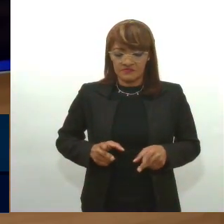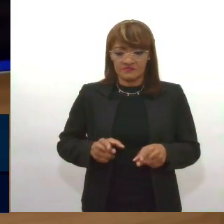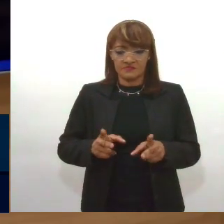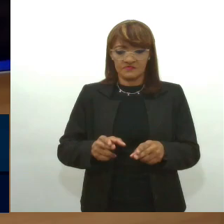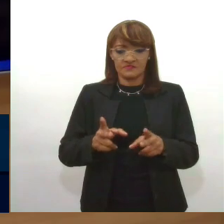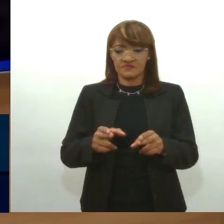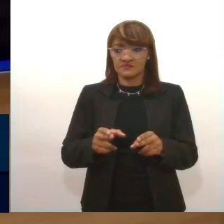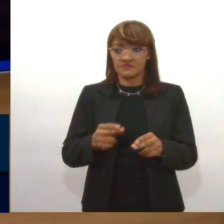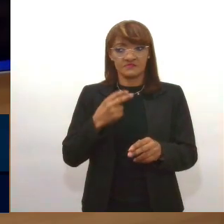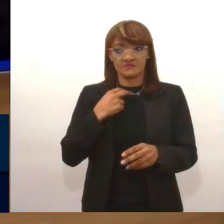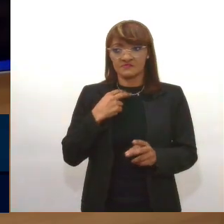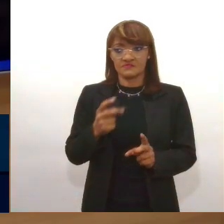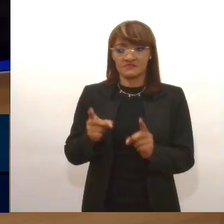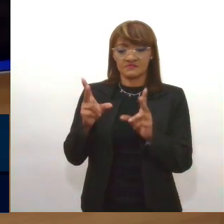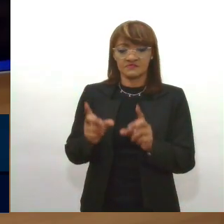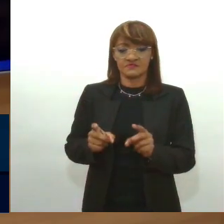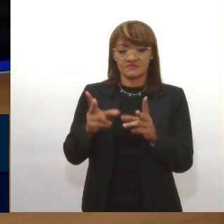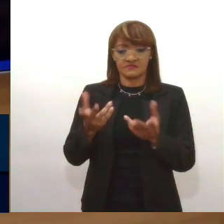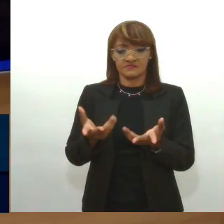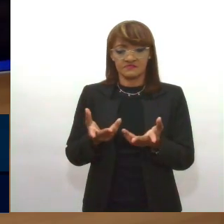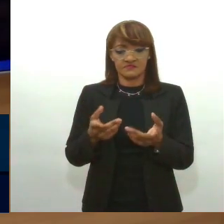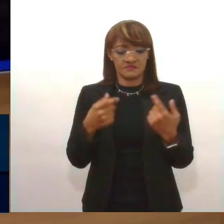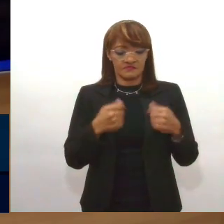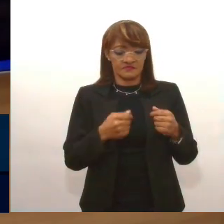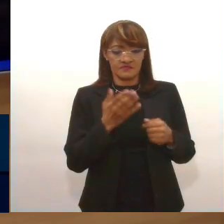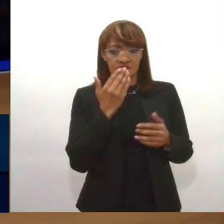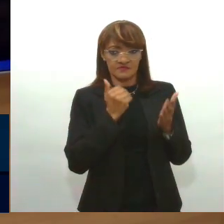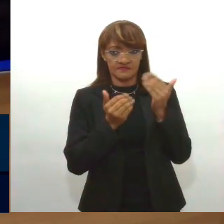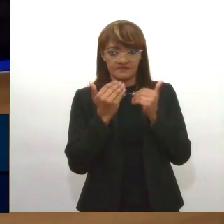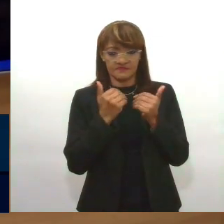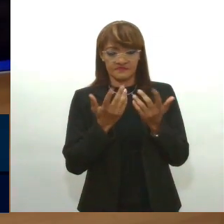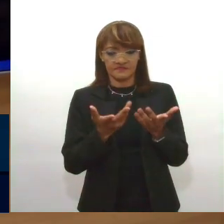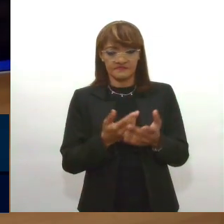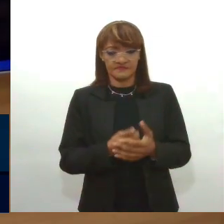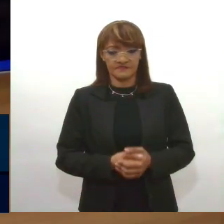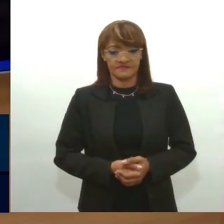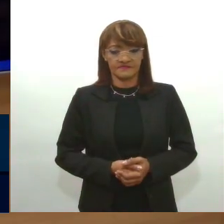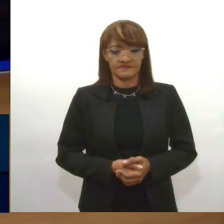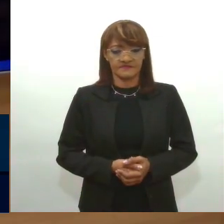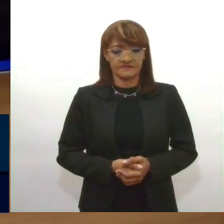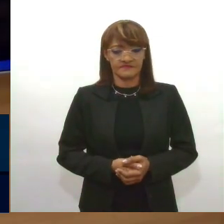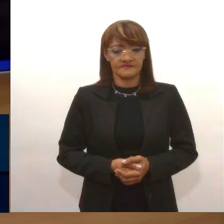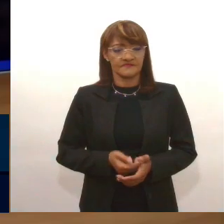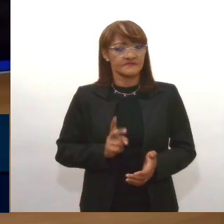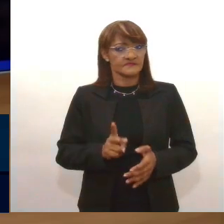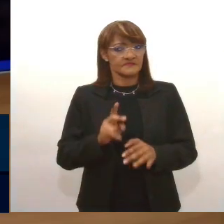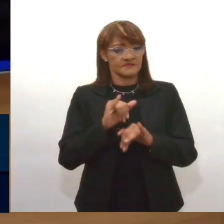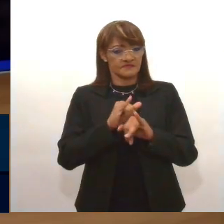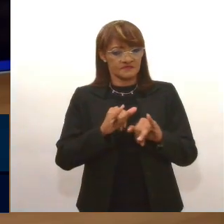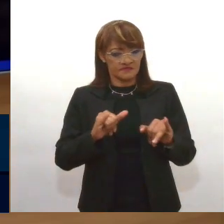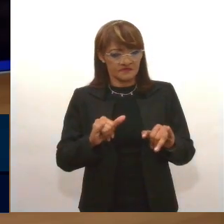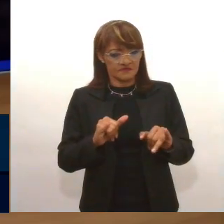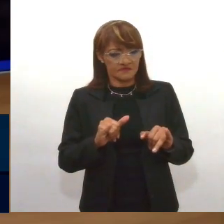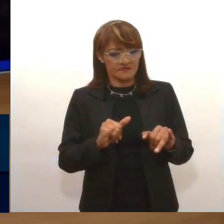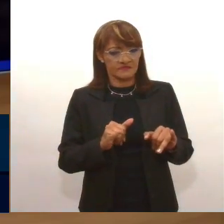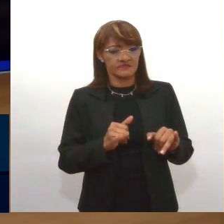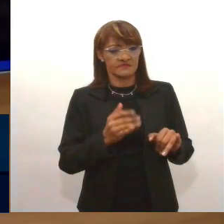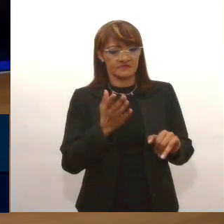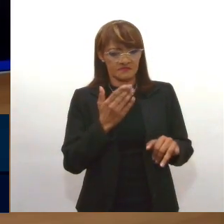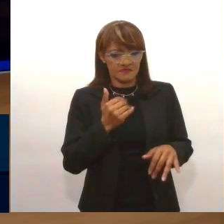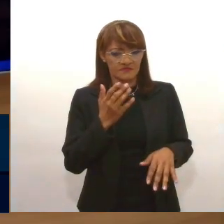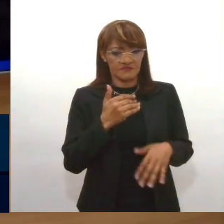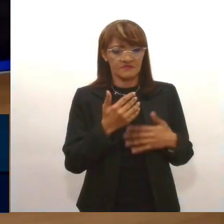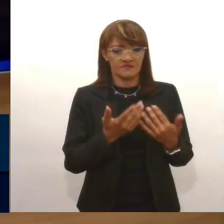consumir certo e na mídia dizendo coma coma coma que não né que não tá afetado aí o que